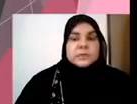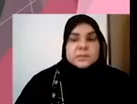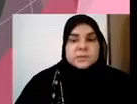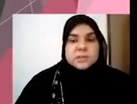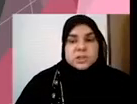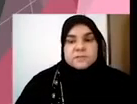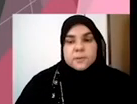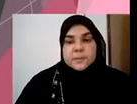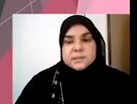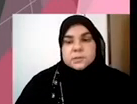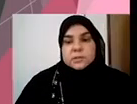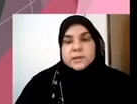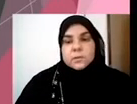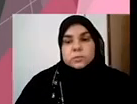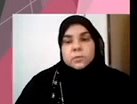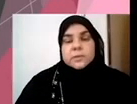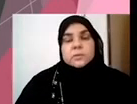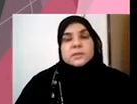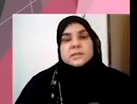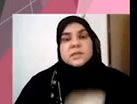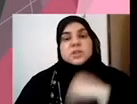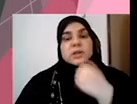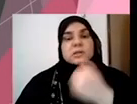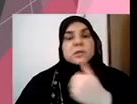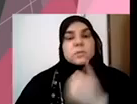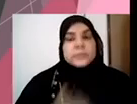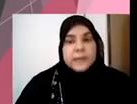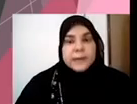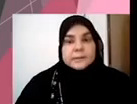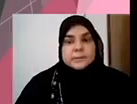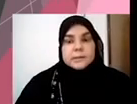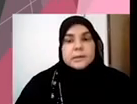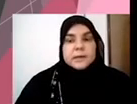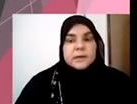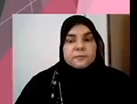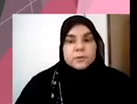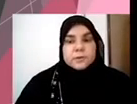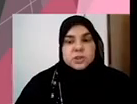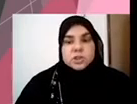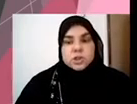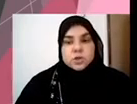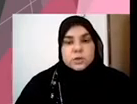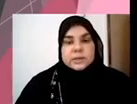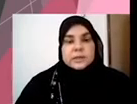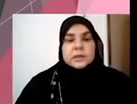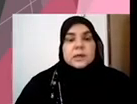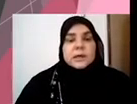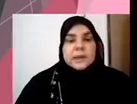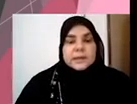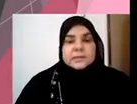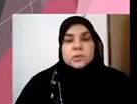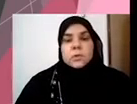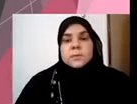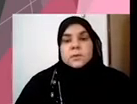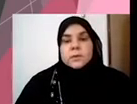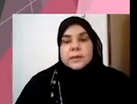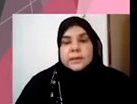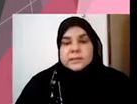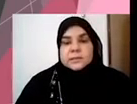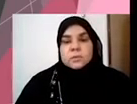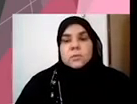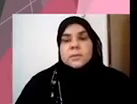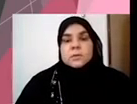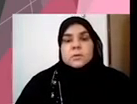A notação científica eu preciso ter um número que esteja entre 1 e 10, que aí foi o que a gente achou aqui. Esse número